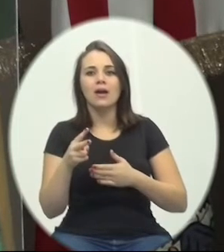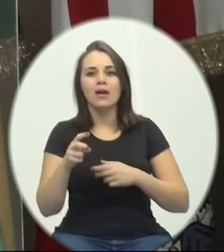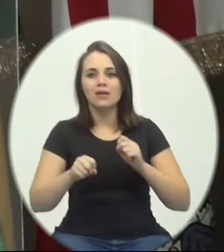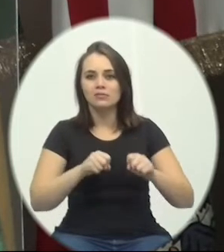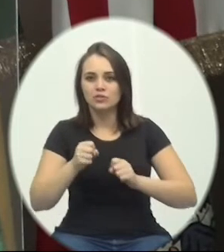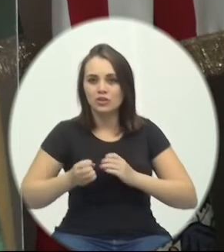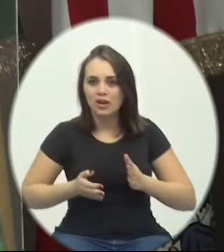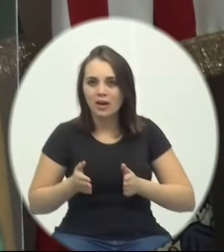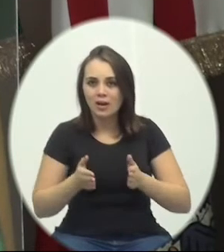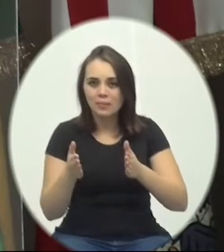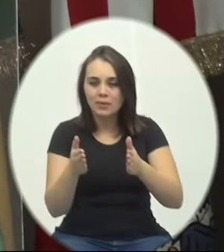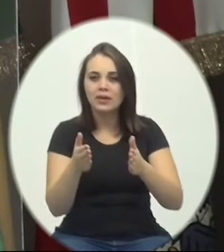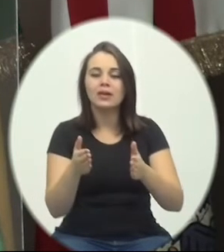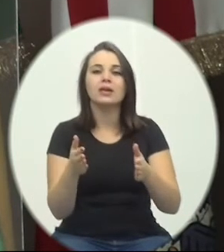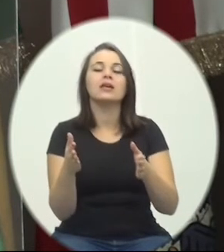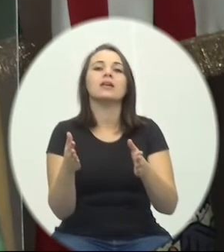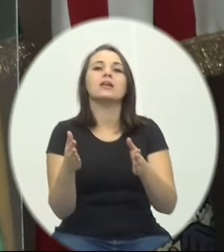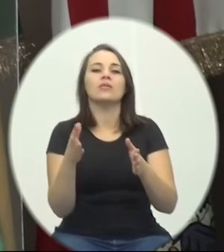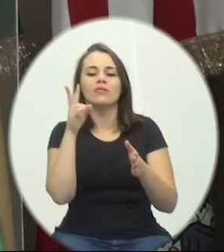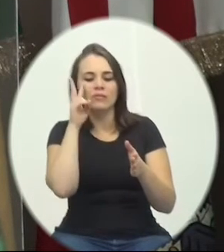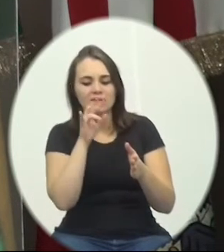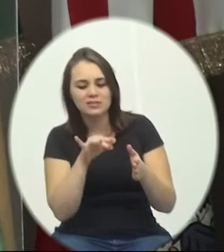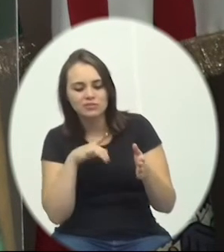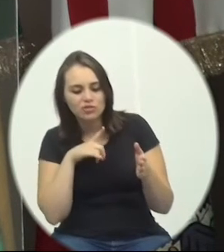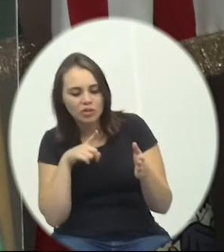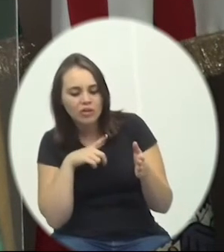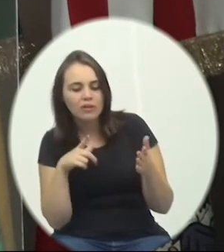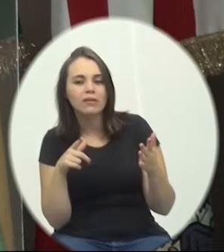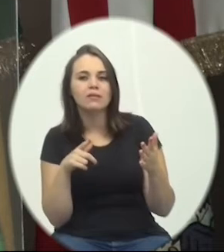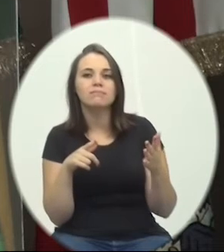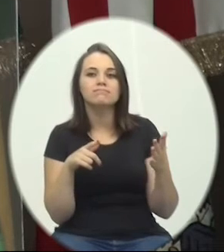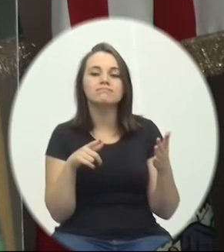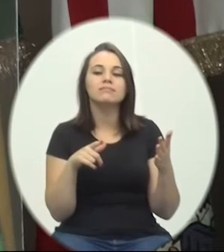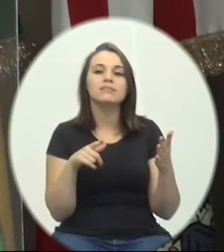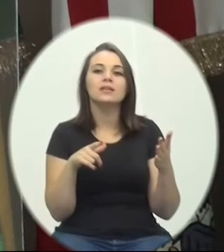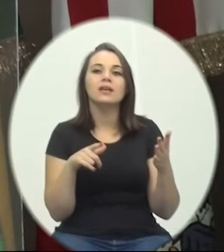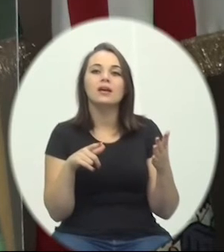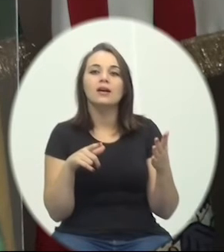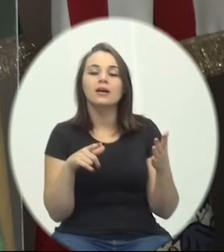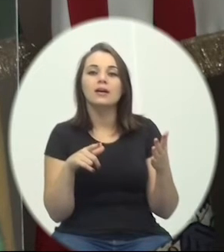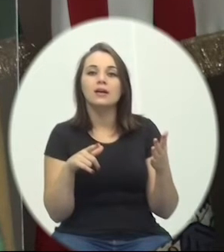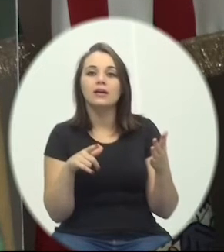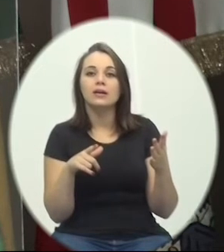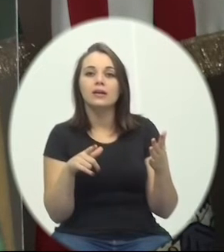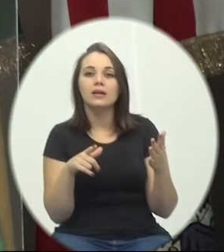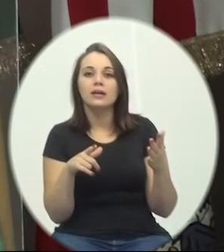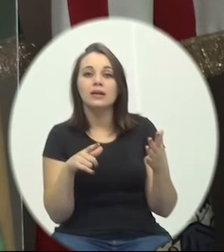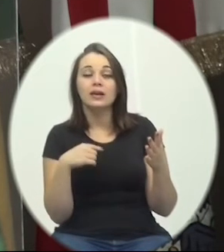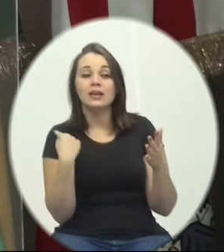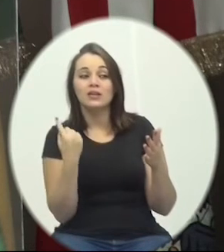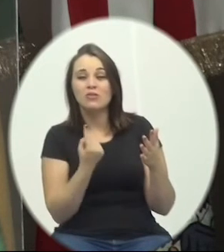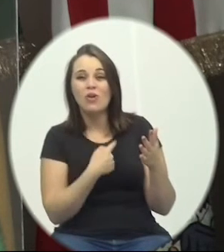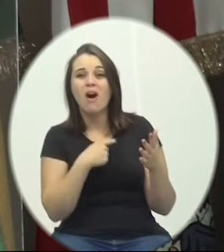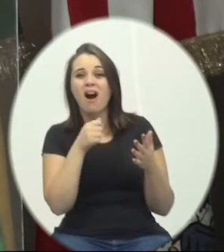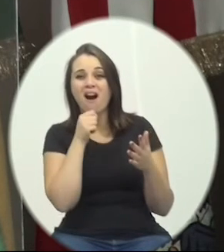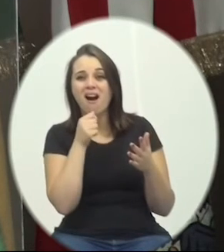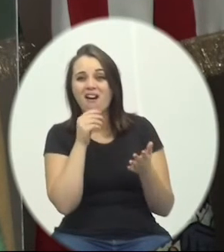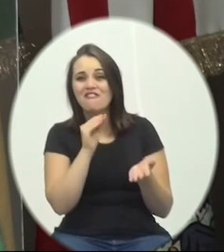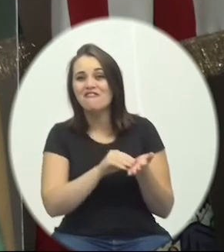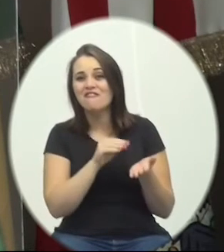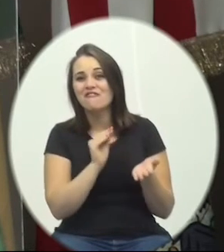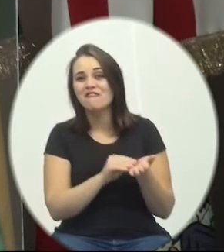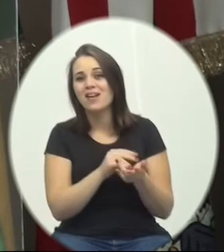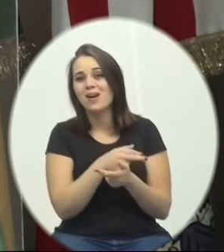ciclovia, ciclofaixa. E a gente ainda está muito aquém do que precisa ser, né, do